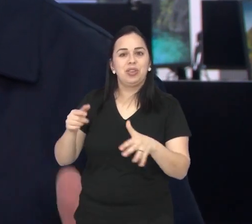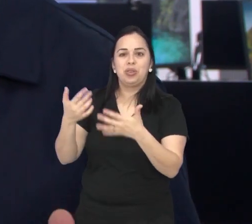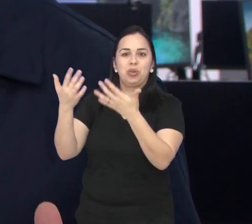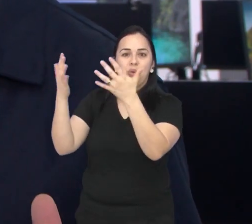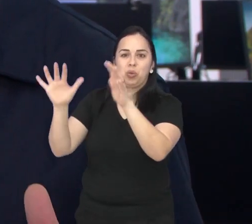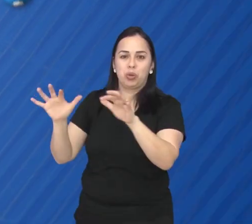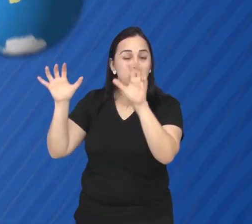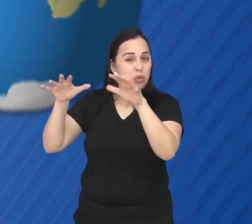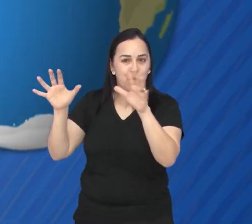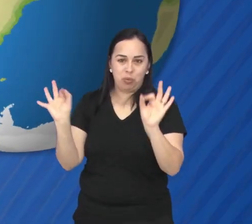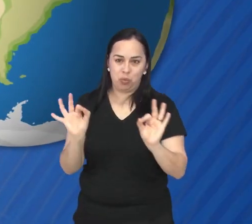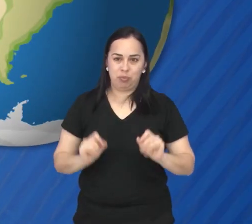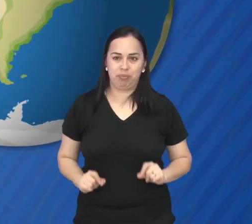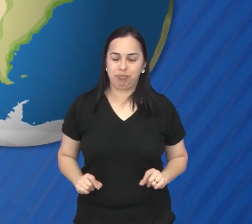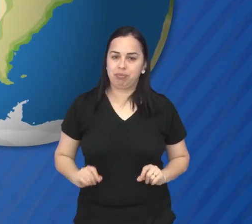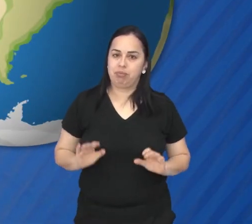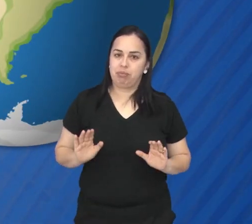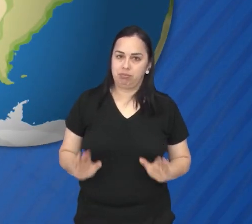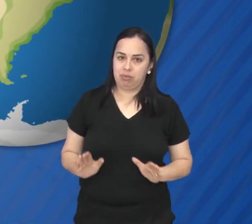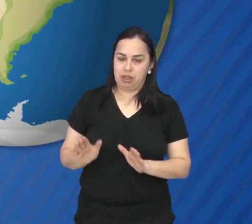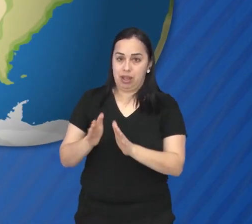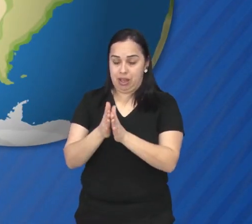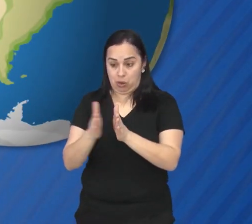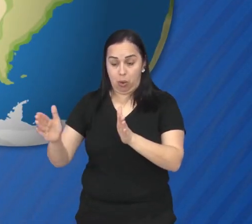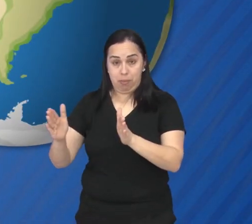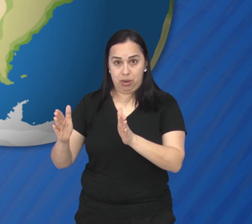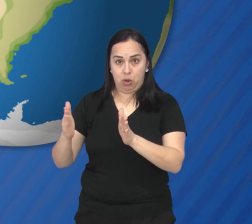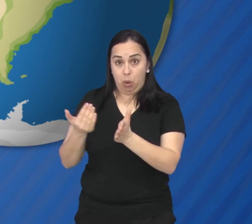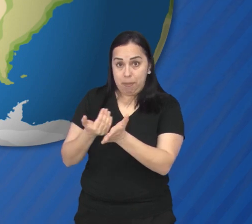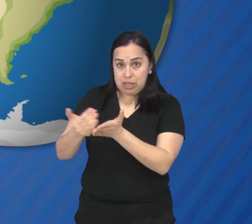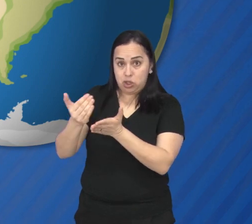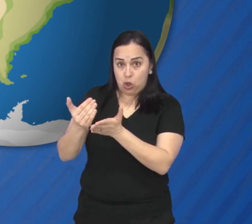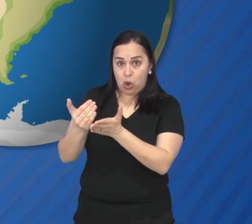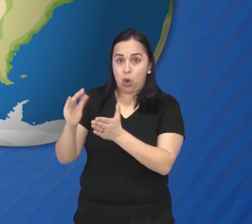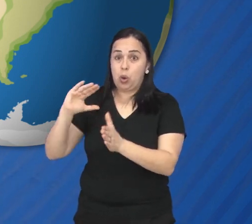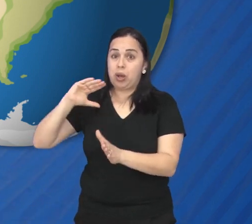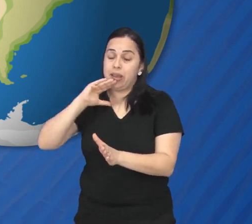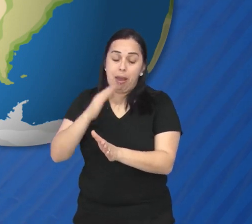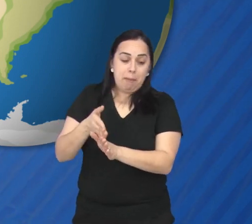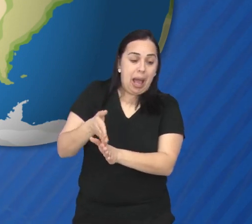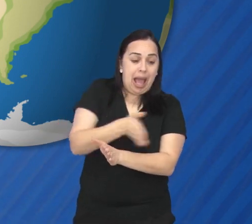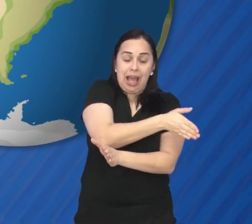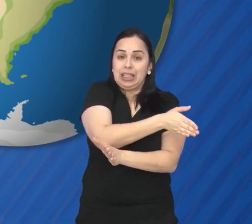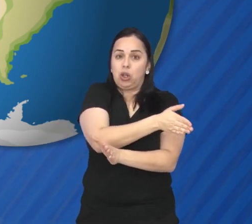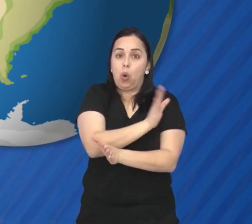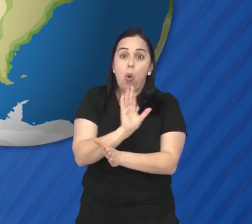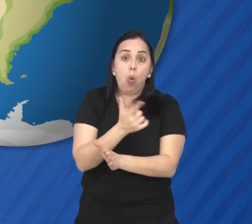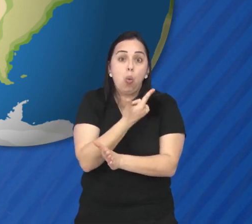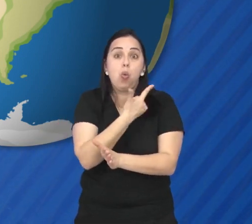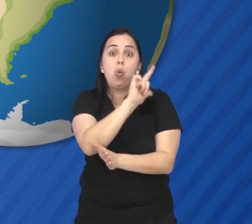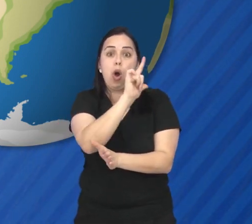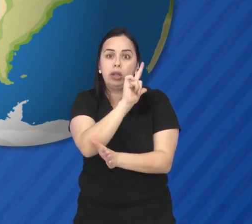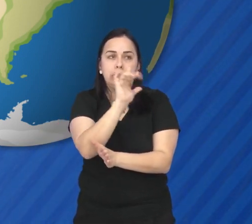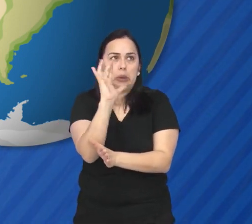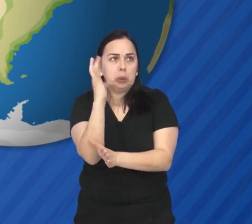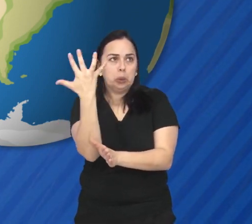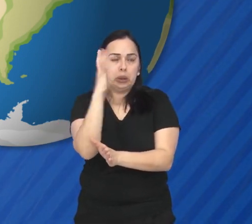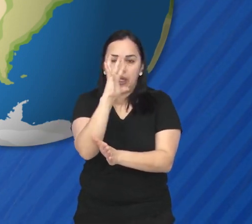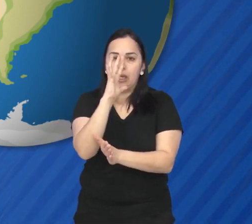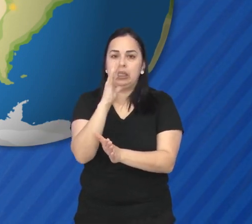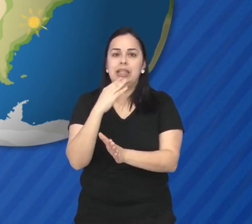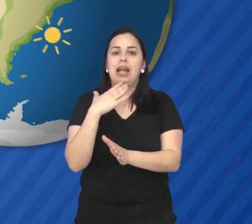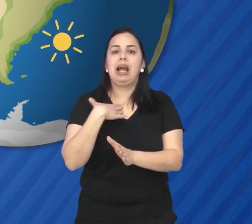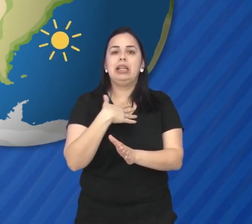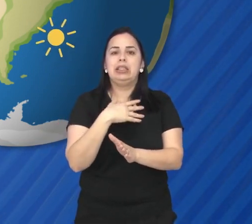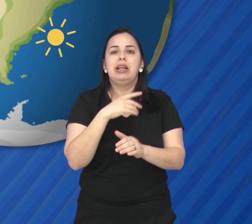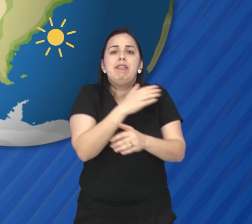na periferia. Um pouco antes de começar o El Niño, havia terminado um longo período de outro fenômeno climático,